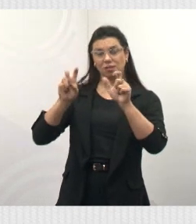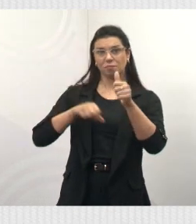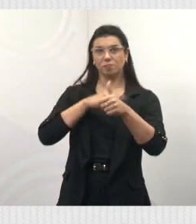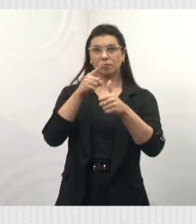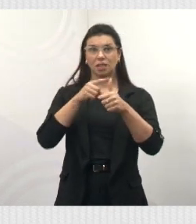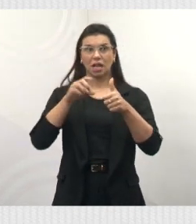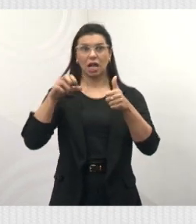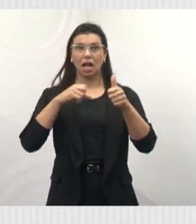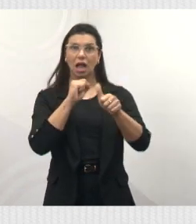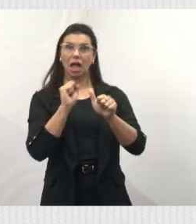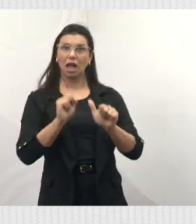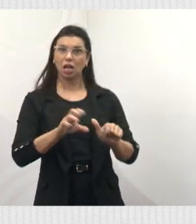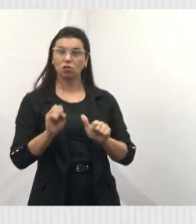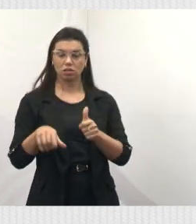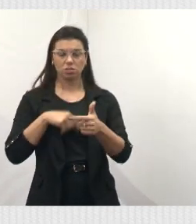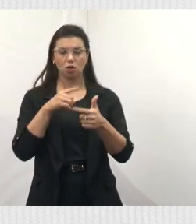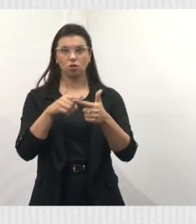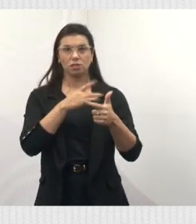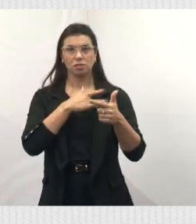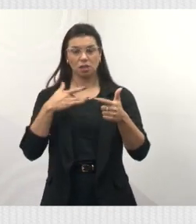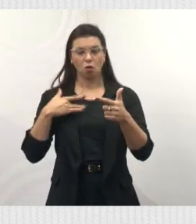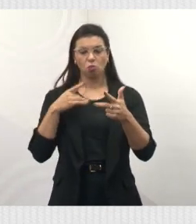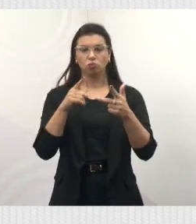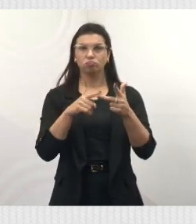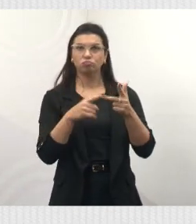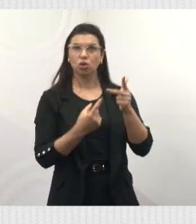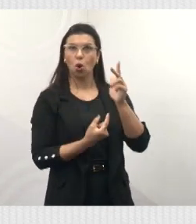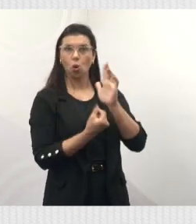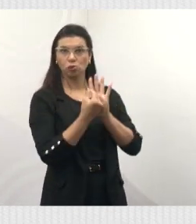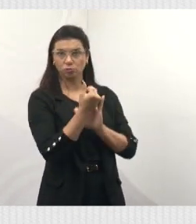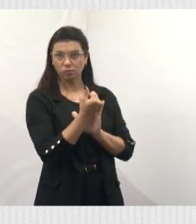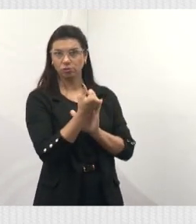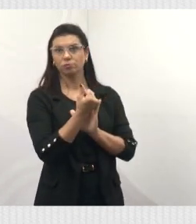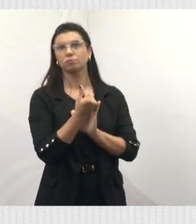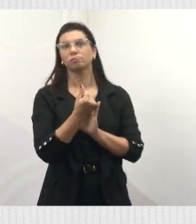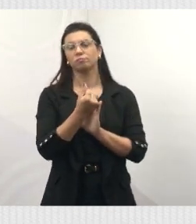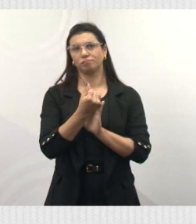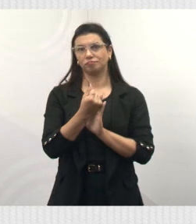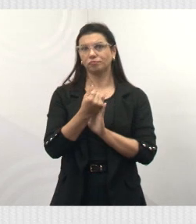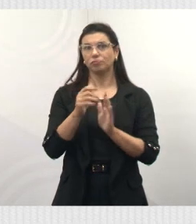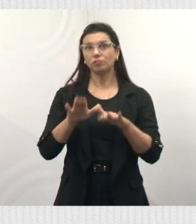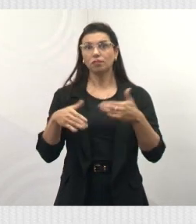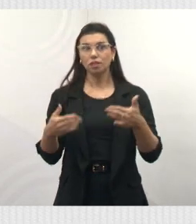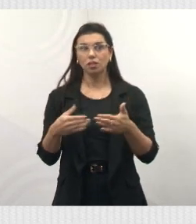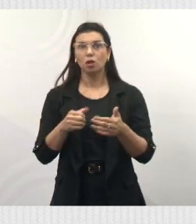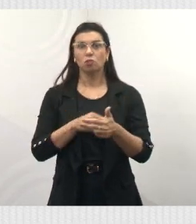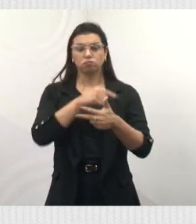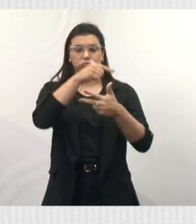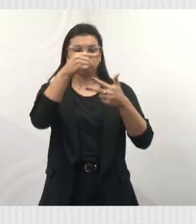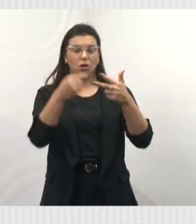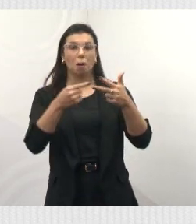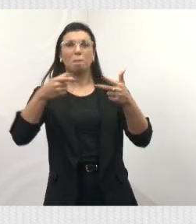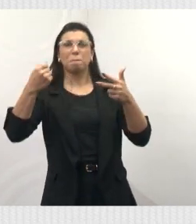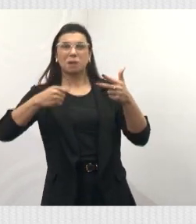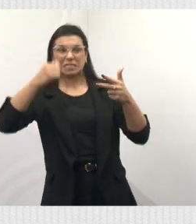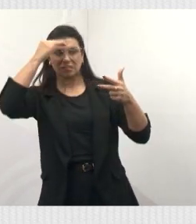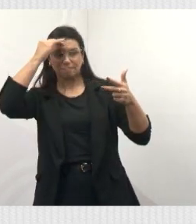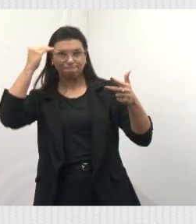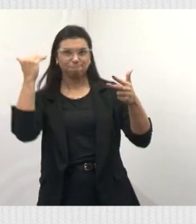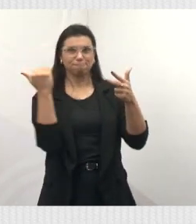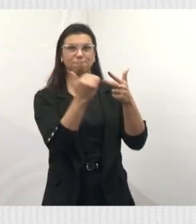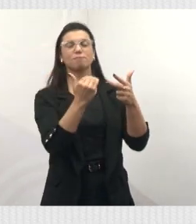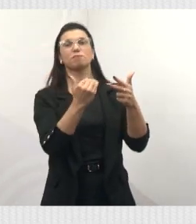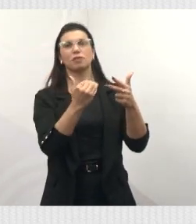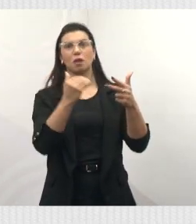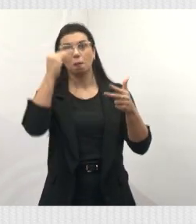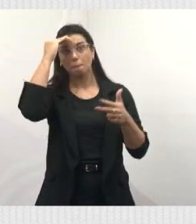educação, saúde e despesa com pessoal. Porque esses 3 parâmetros, uma vez desobedecidos, geram reprovação. Isso é